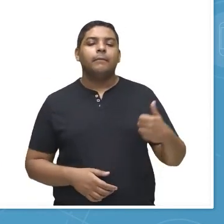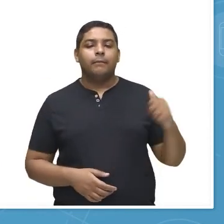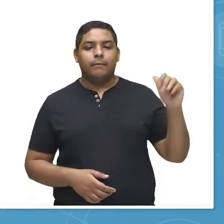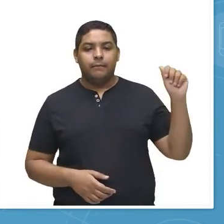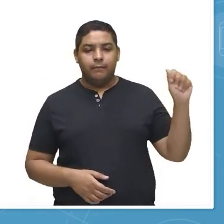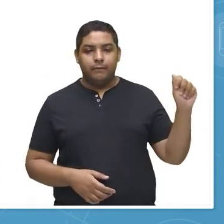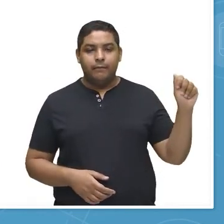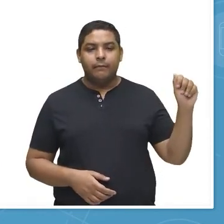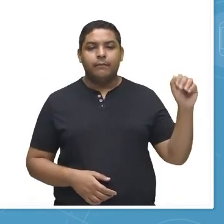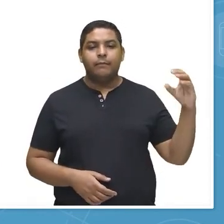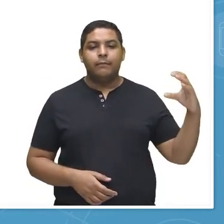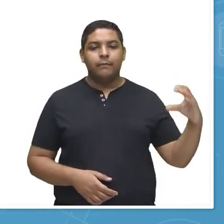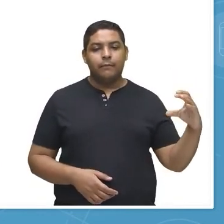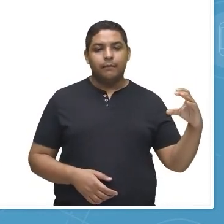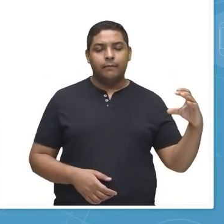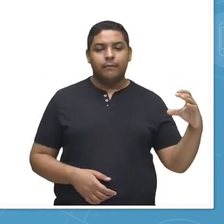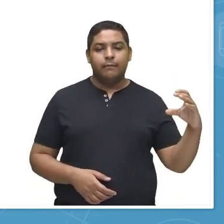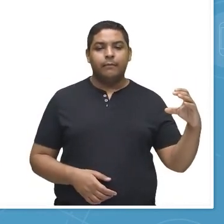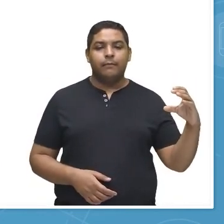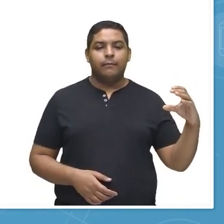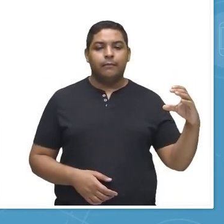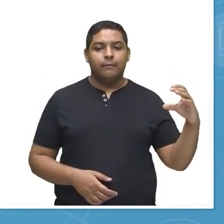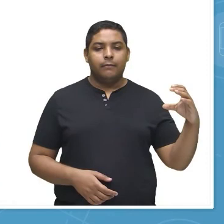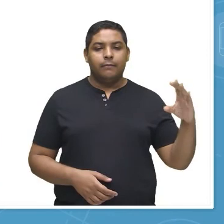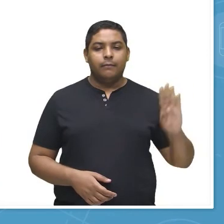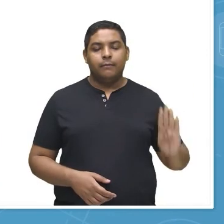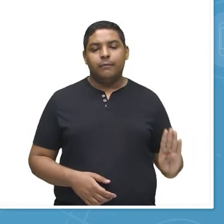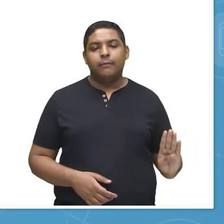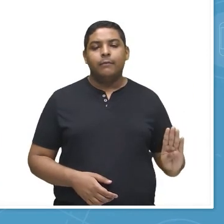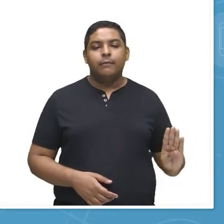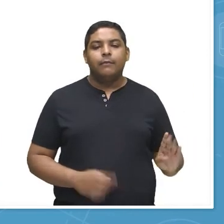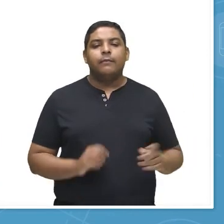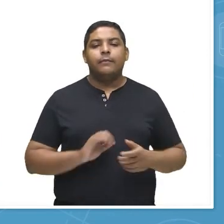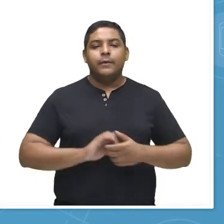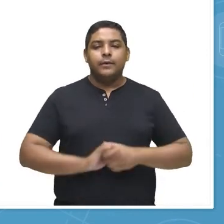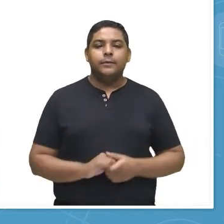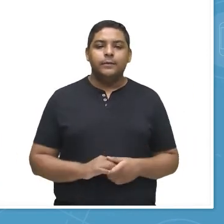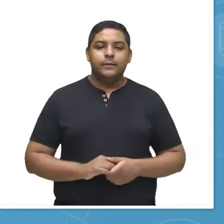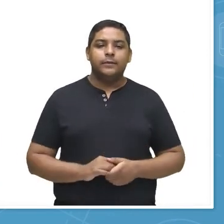A, segunda letra C, terceira letra B, tá?